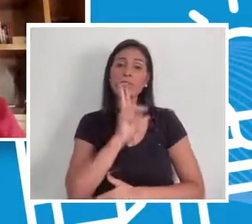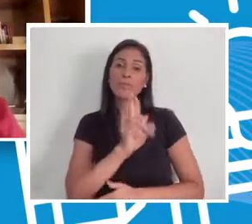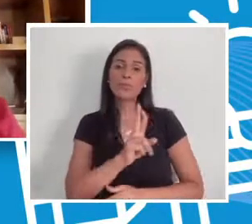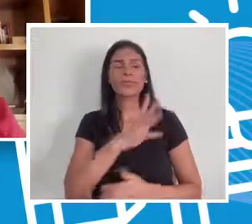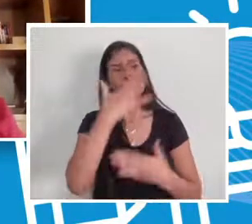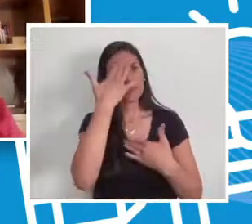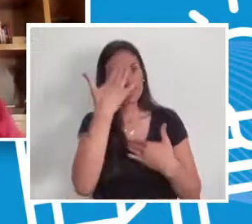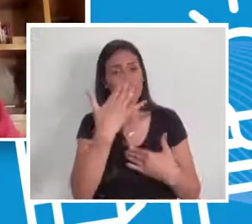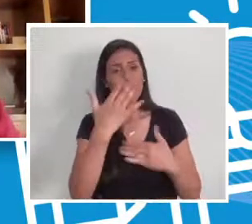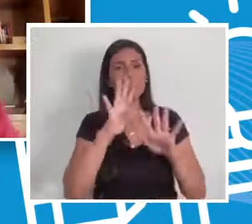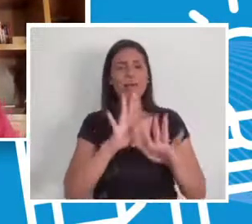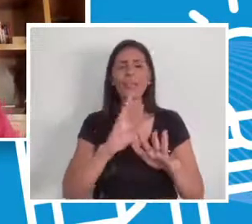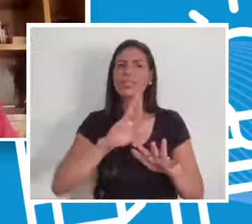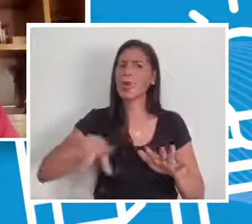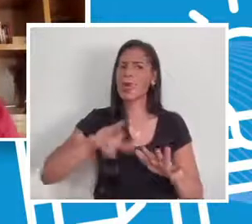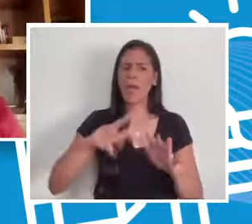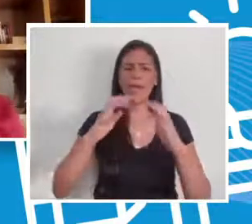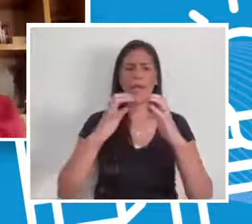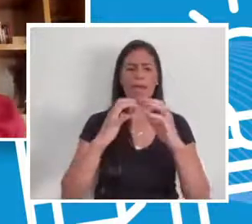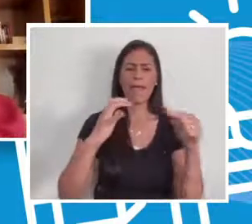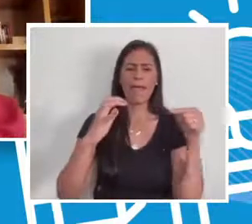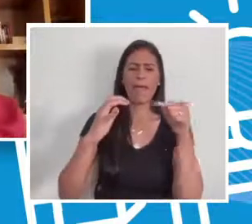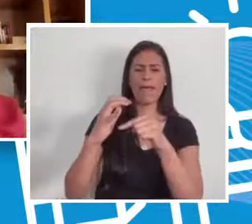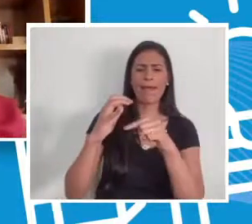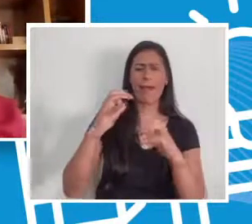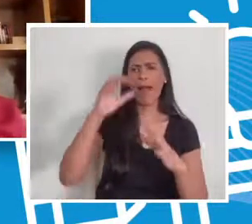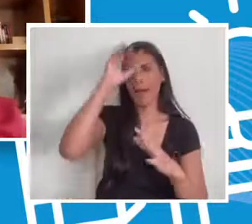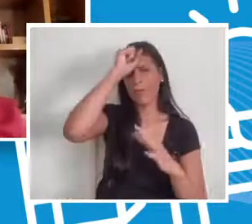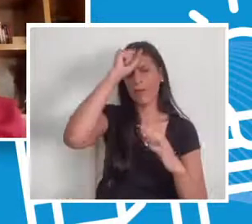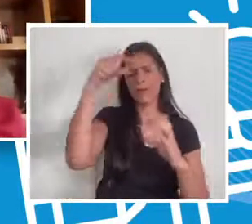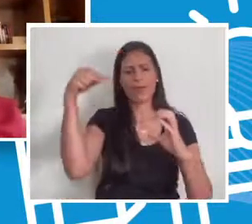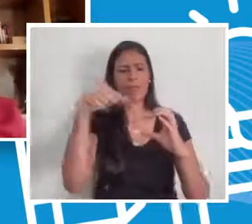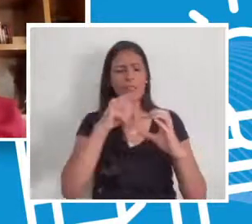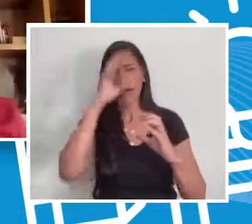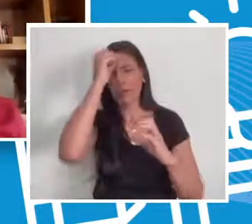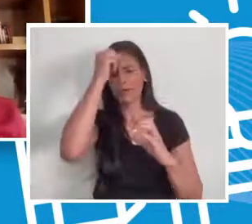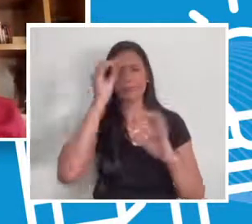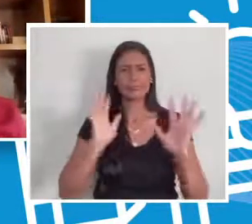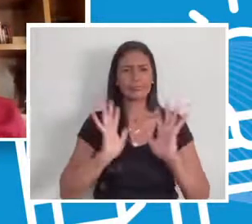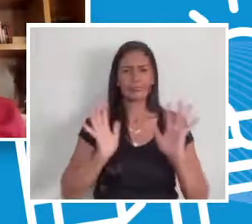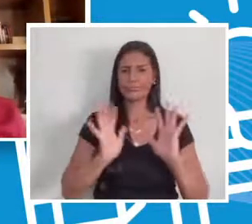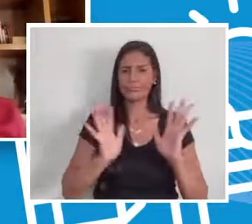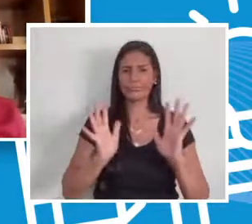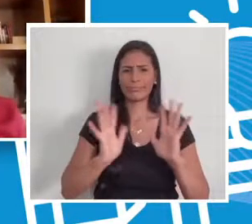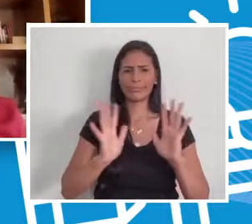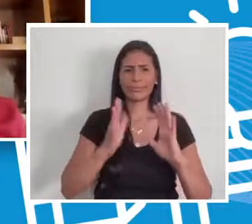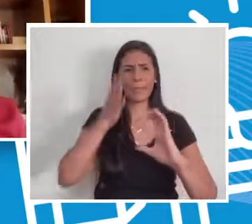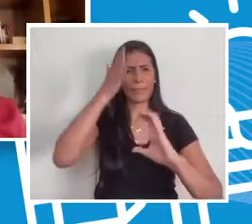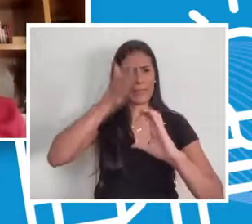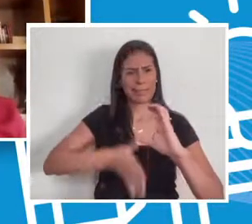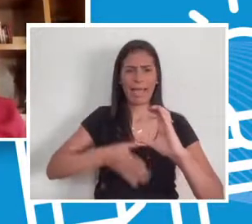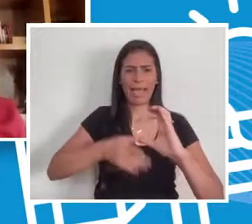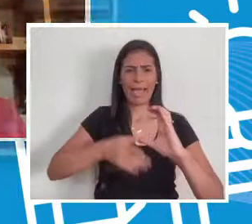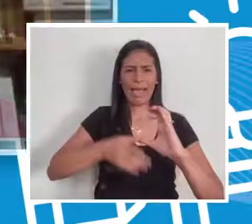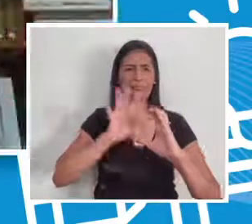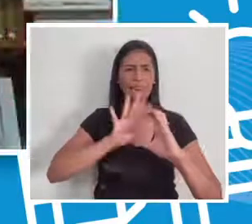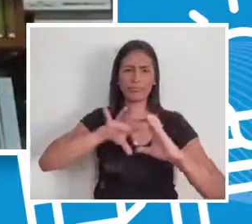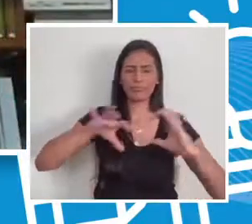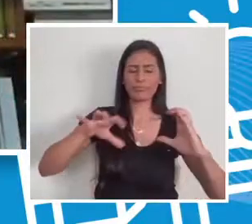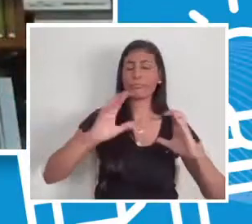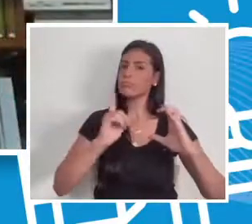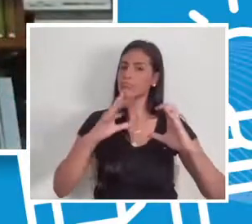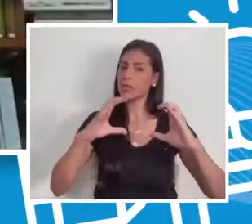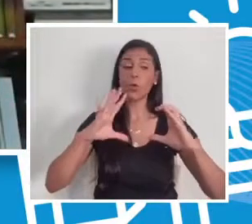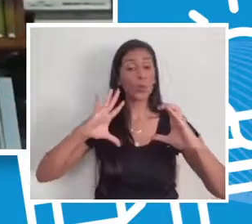todo aprende. Por isso que eu fiz questão de dizer na minha fala que a gente tem 86 bilhões